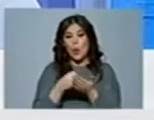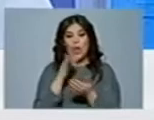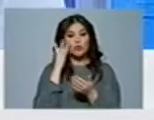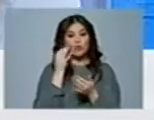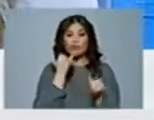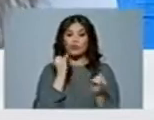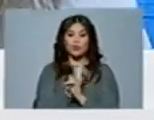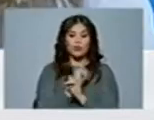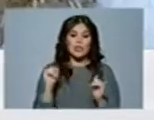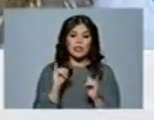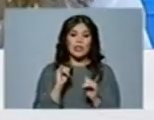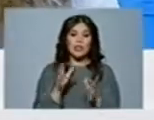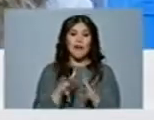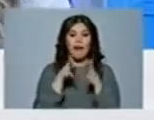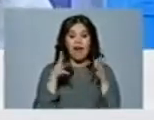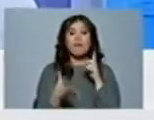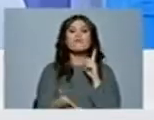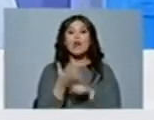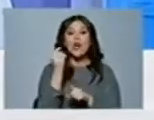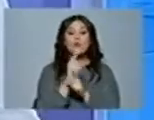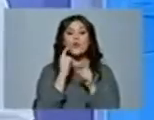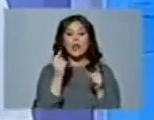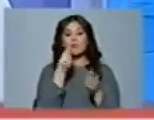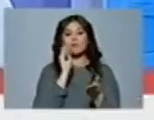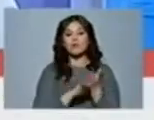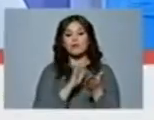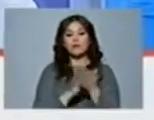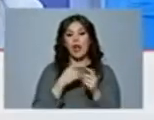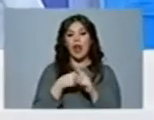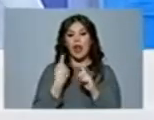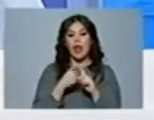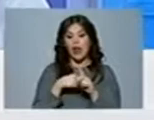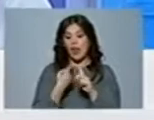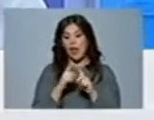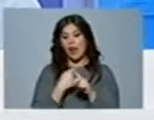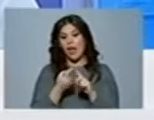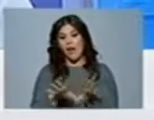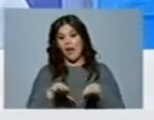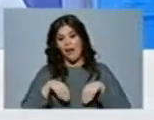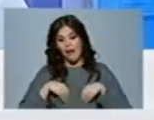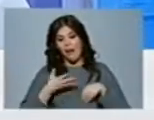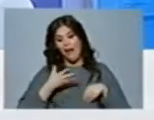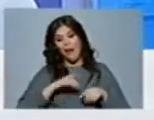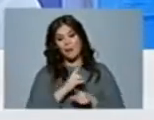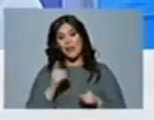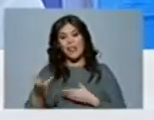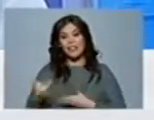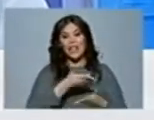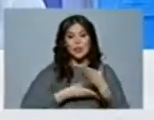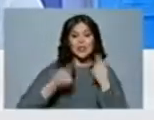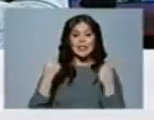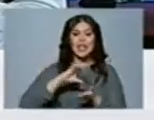sucesso, de certeza. E o grande sucesso é que os restaurantes todos os anos voltam a aderir, por isso eles têm retorno com o projeto.